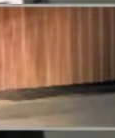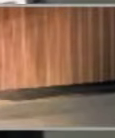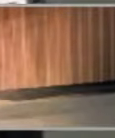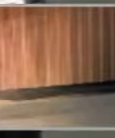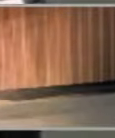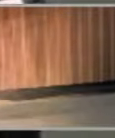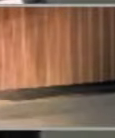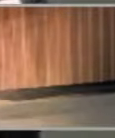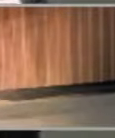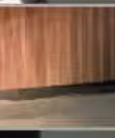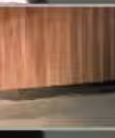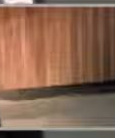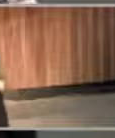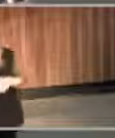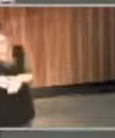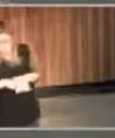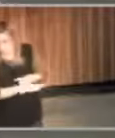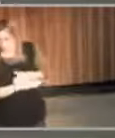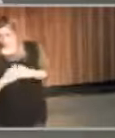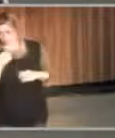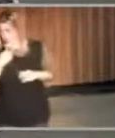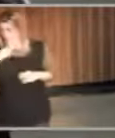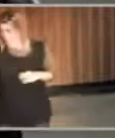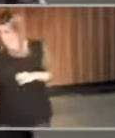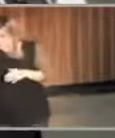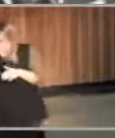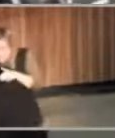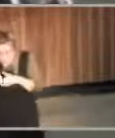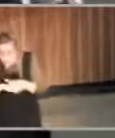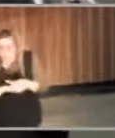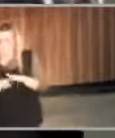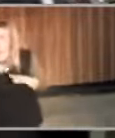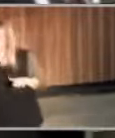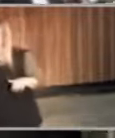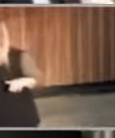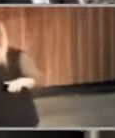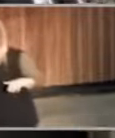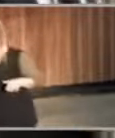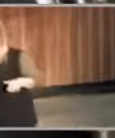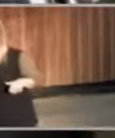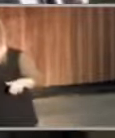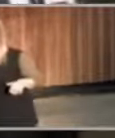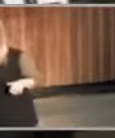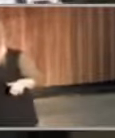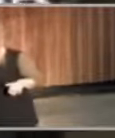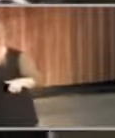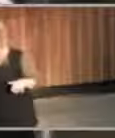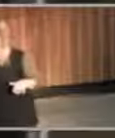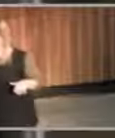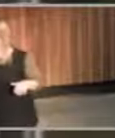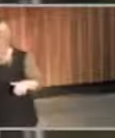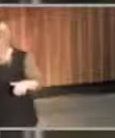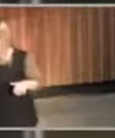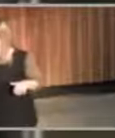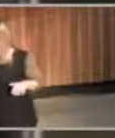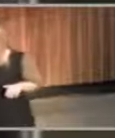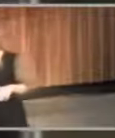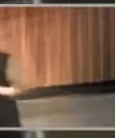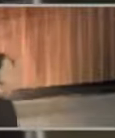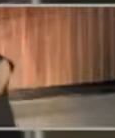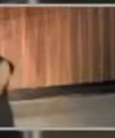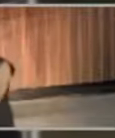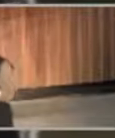estragava mas quando chegava a sexta-feira porque sábado era o dia do Senhor o dia do